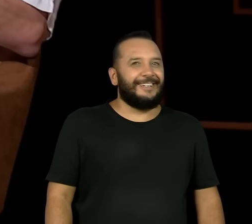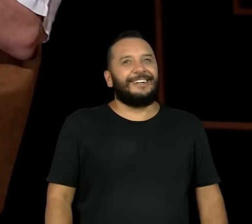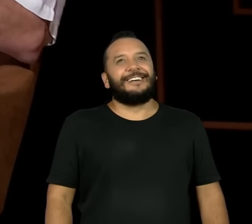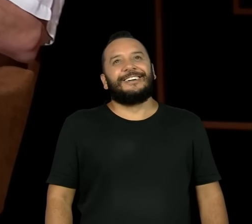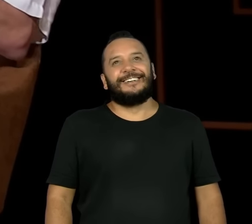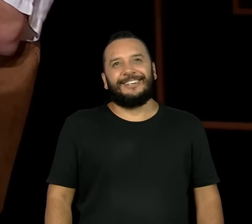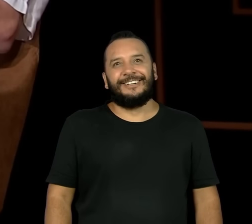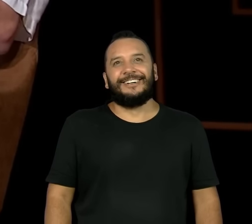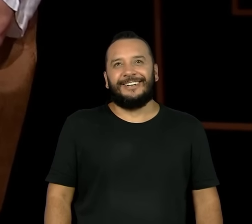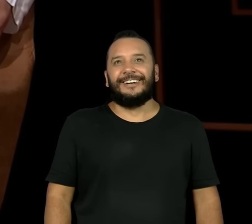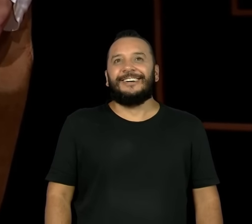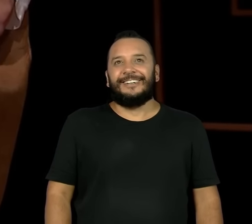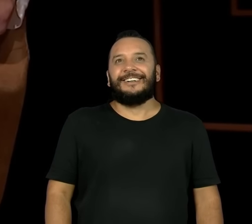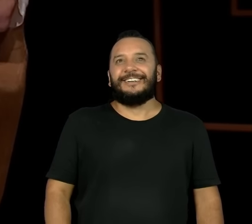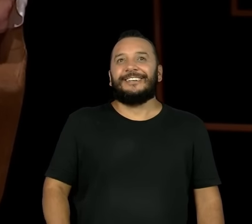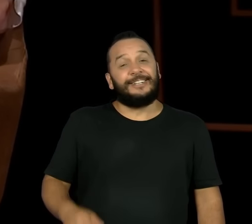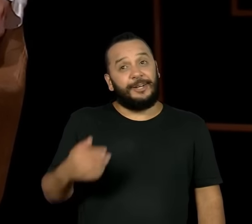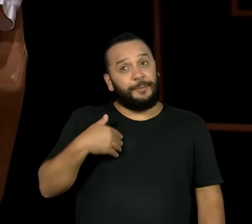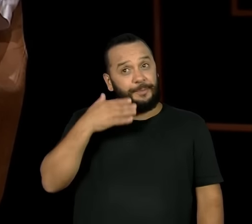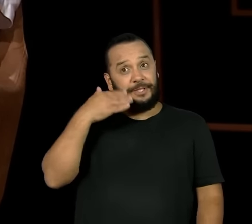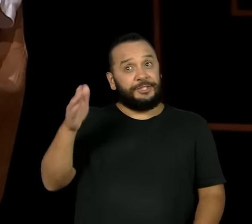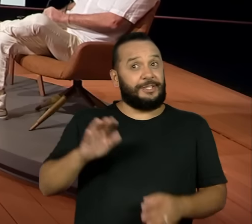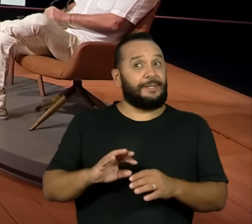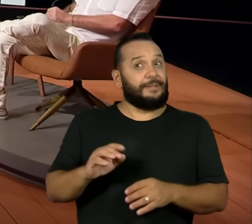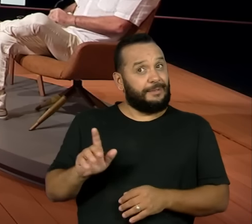ah de a desautorização